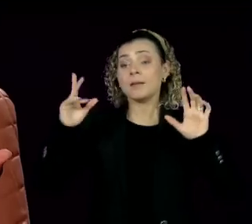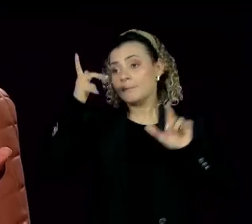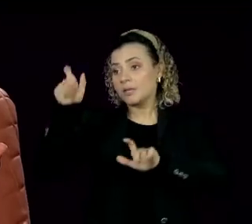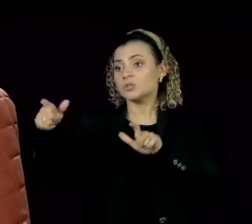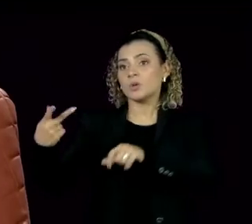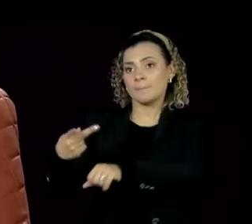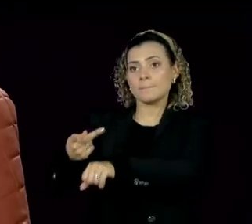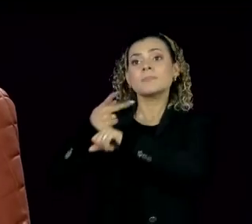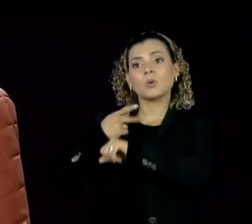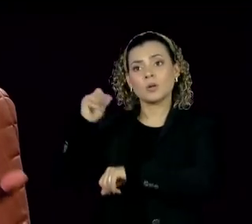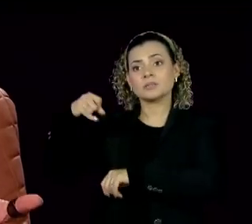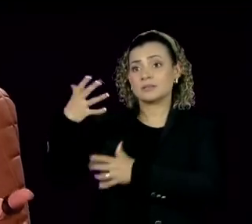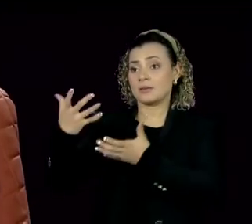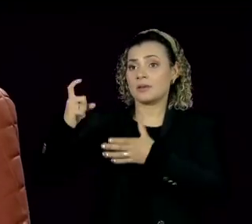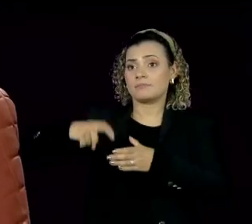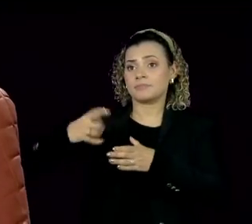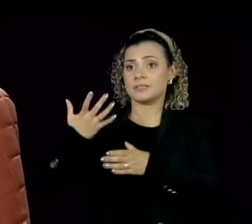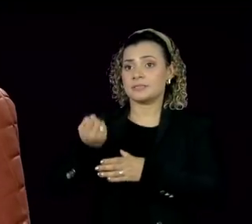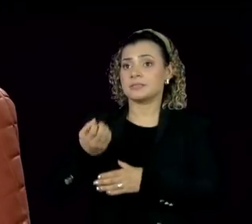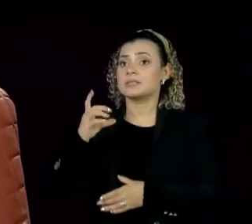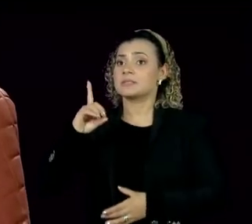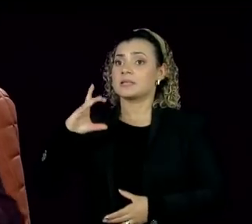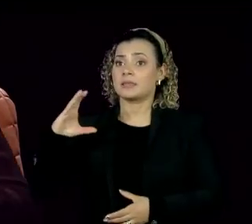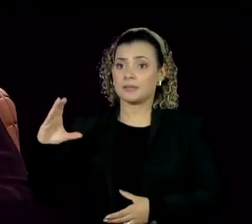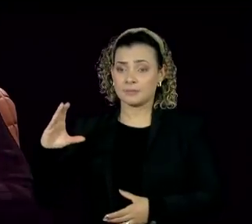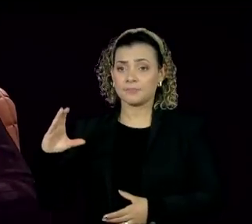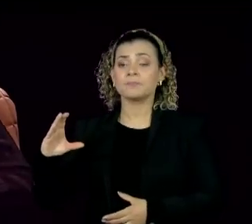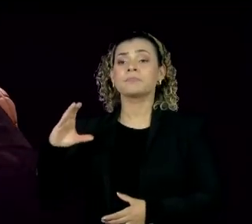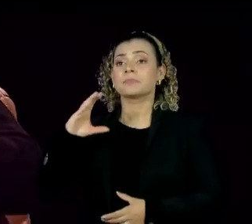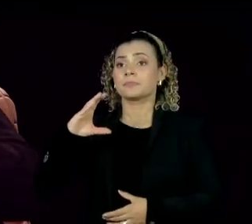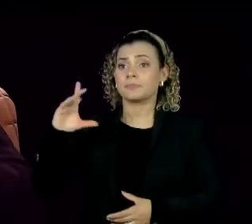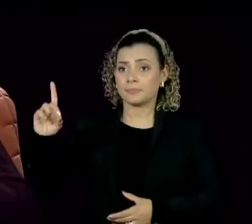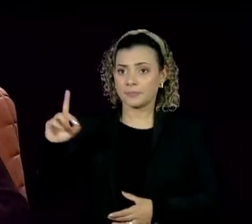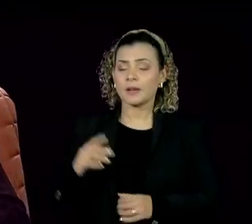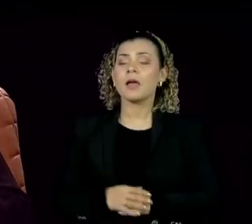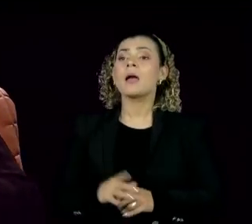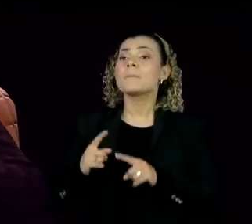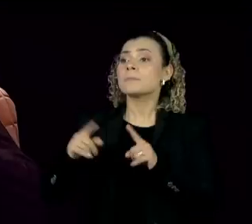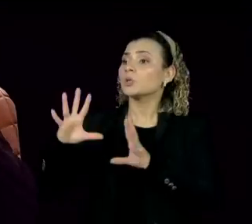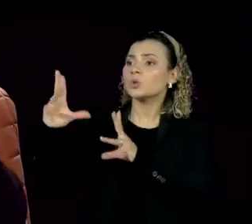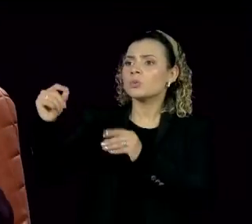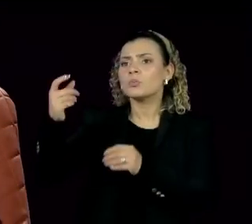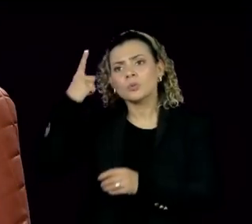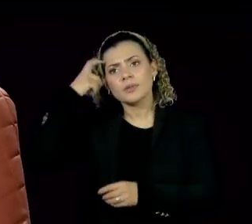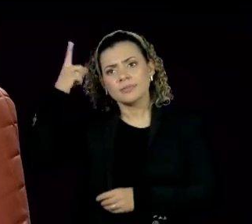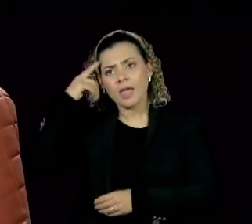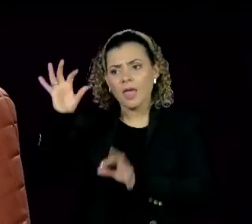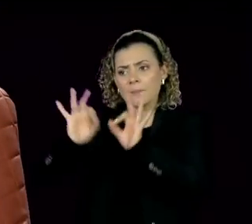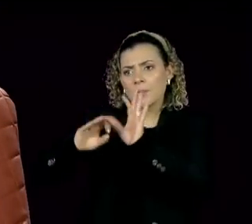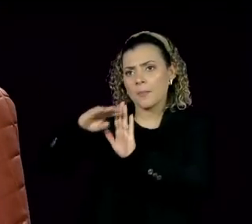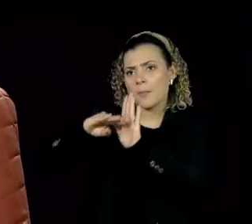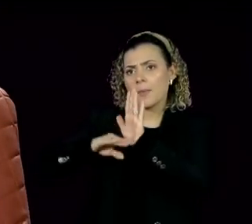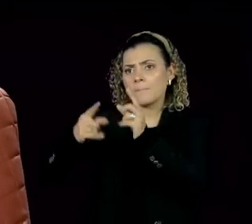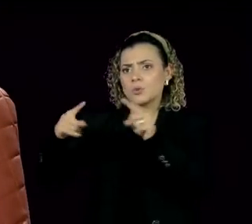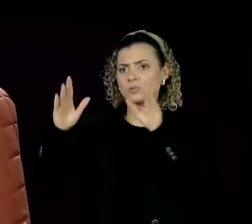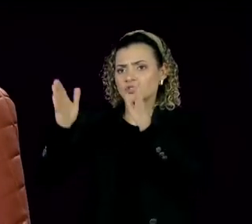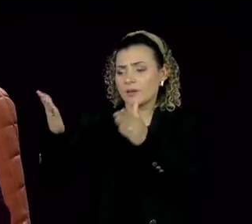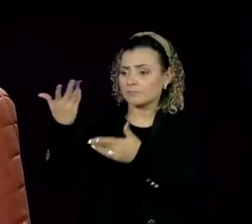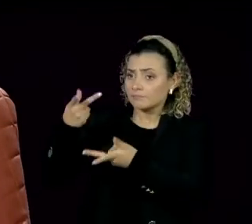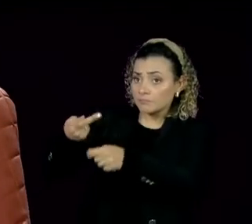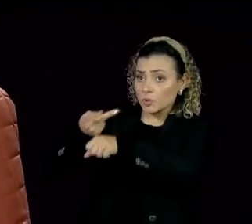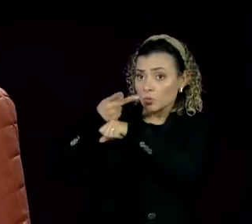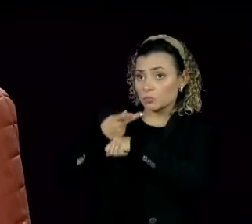me procurar. E me procuraram. E vieram já com uma ideia de disco, uma ideia de repertório. E